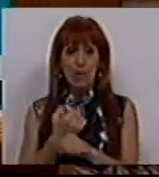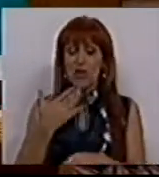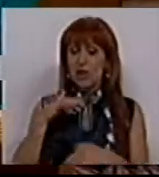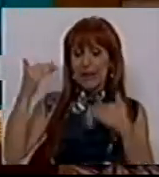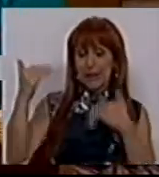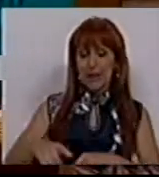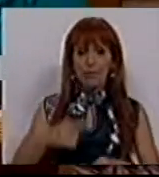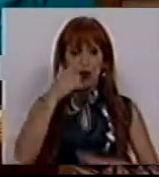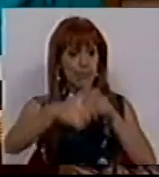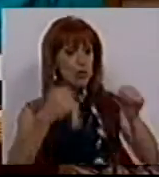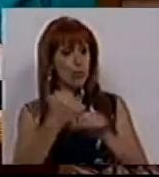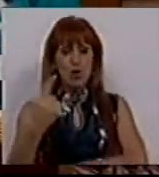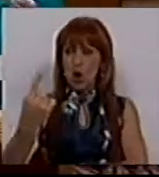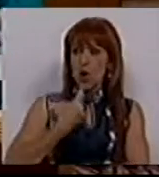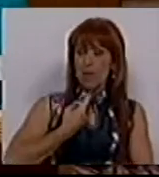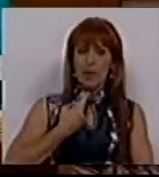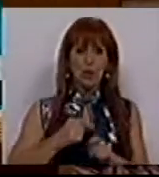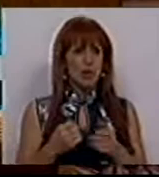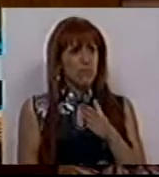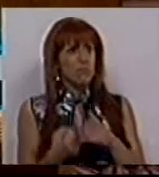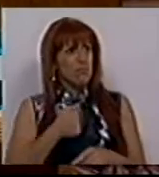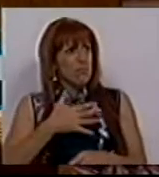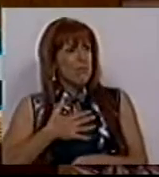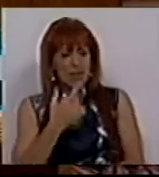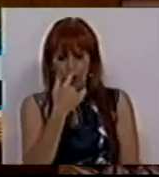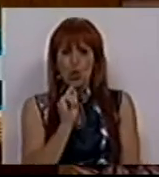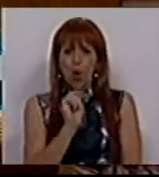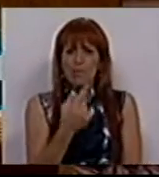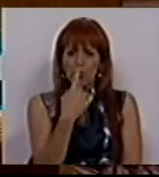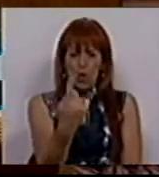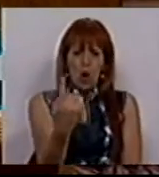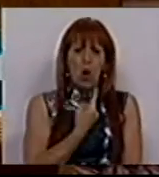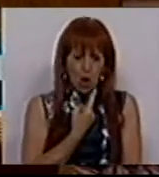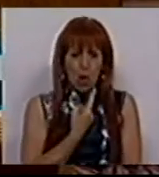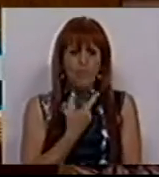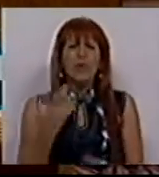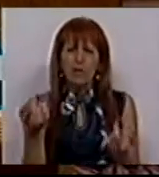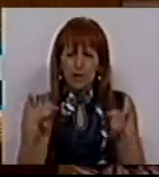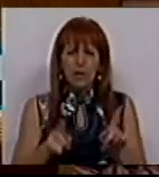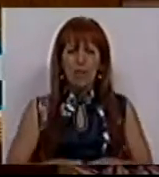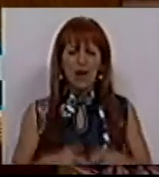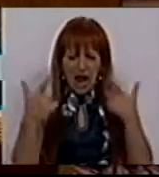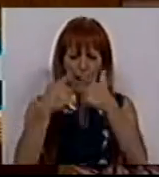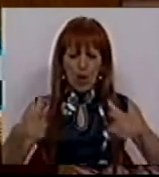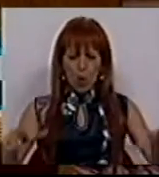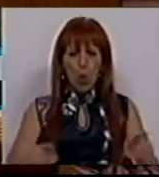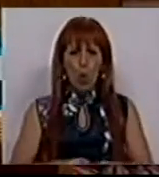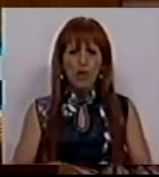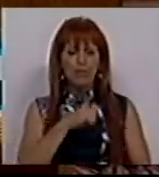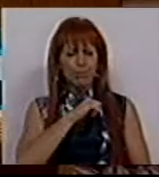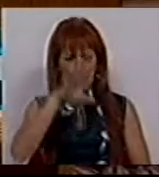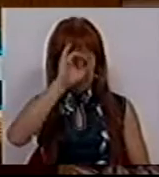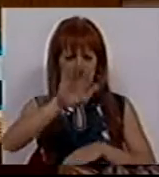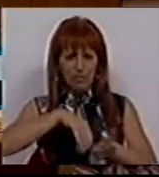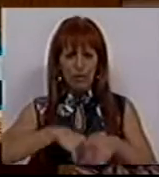temporário, nos trabalhadores obrigados a constituir empresas unipessoais à força. e está também na linguagem legitimadora do